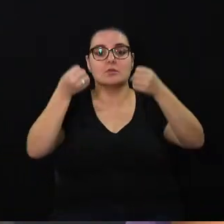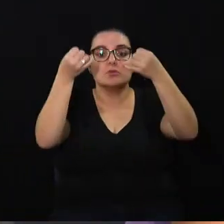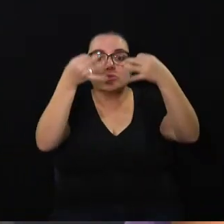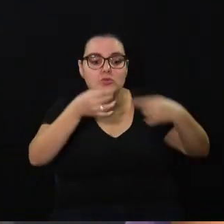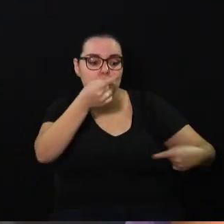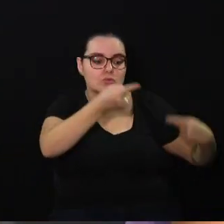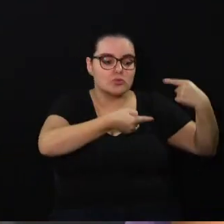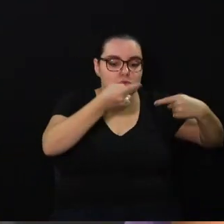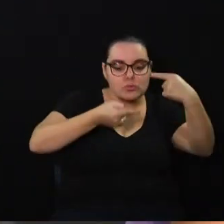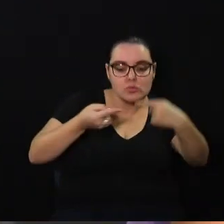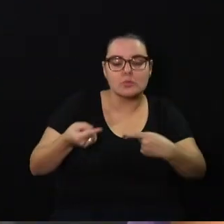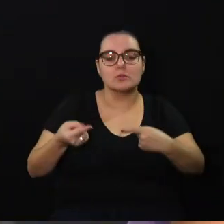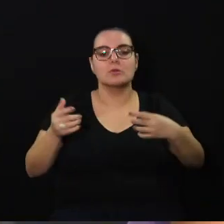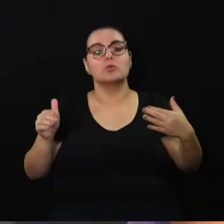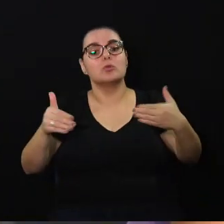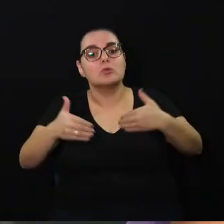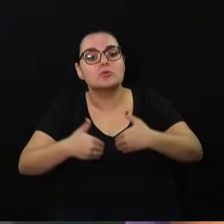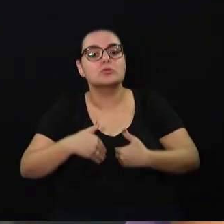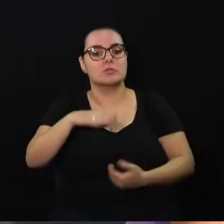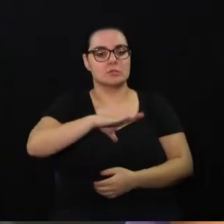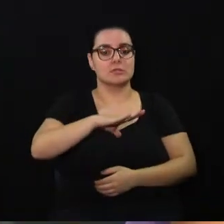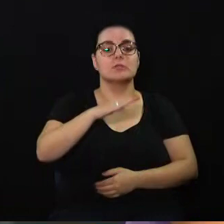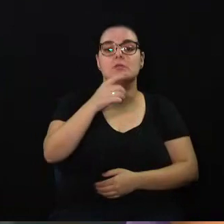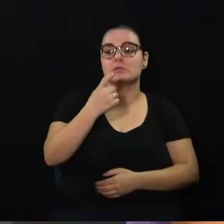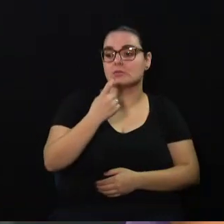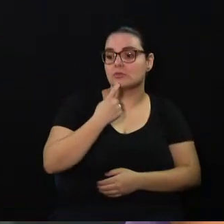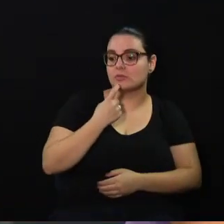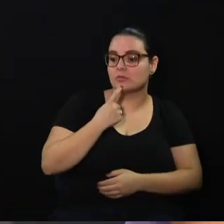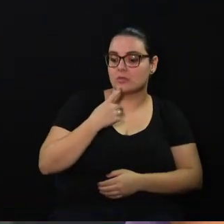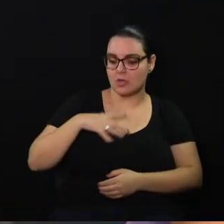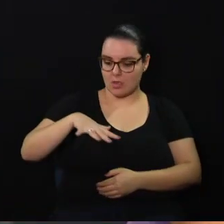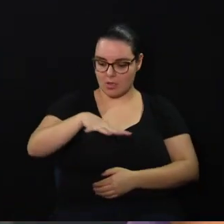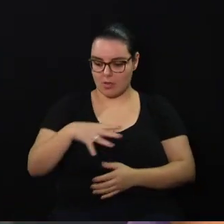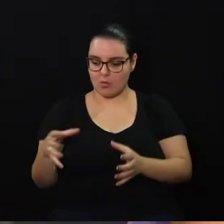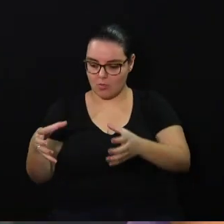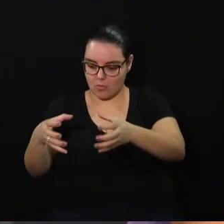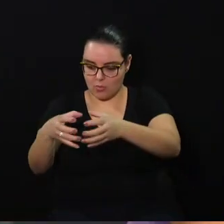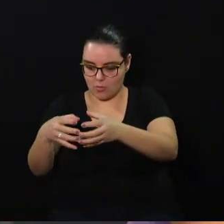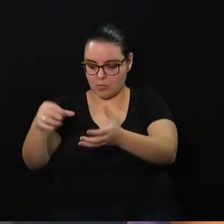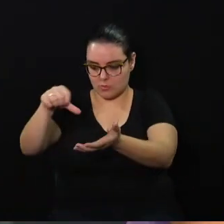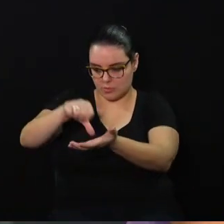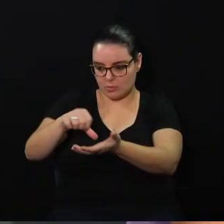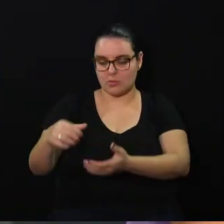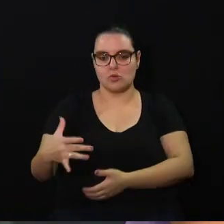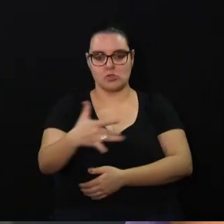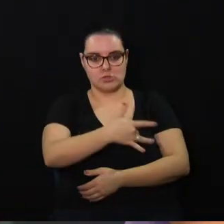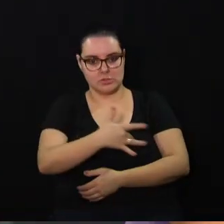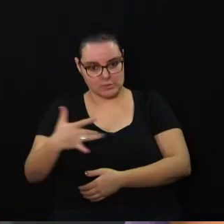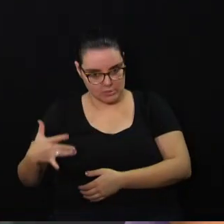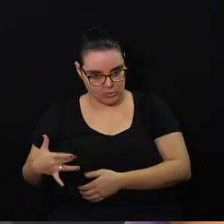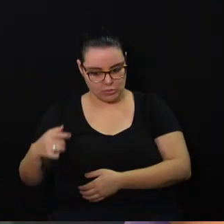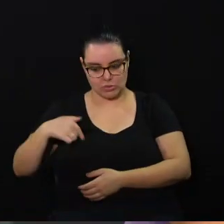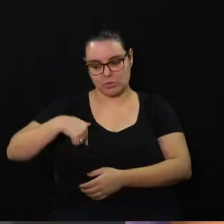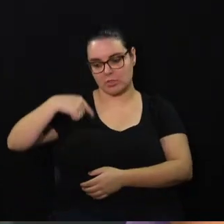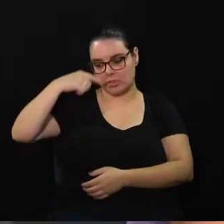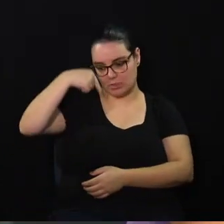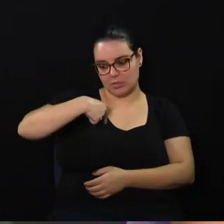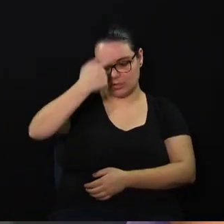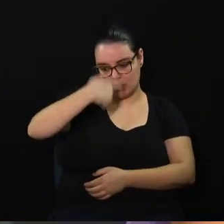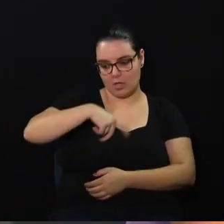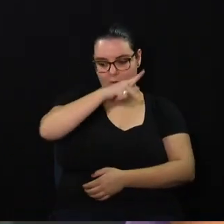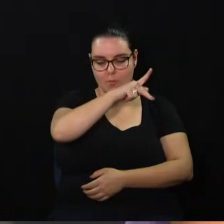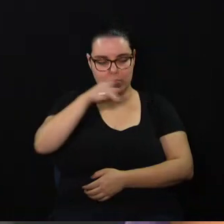cidade de campinas é a comissão de saúde a qual presido nesse biênio 2009 2011 20